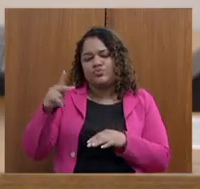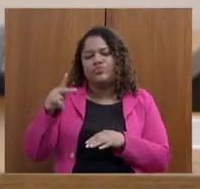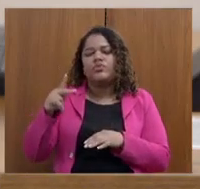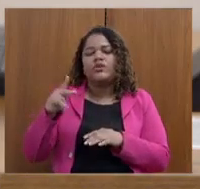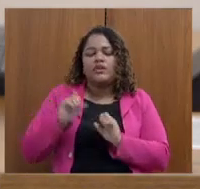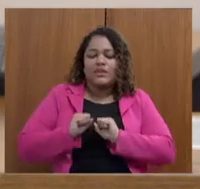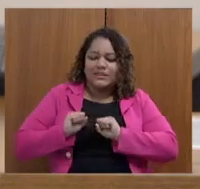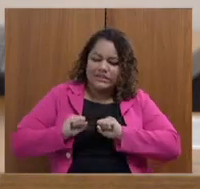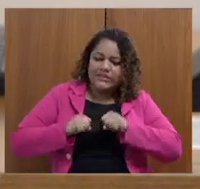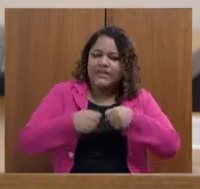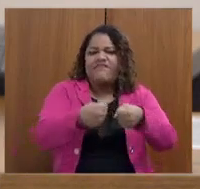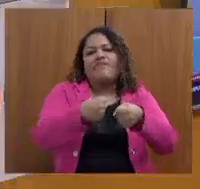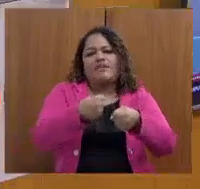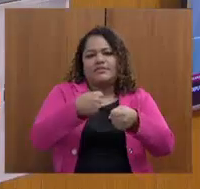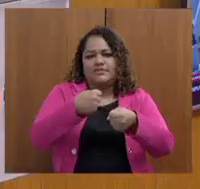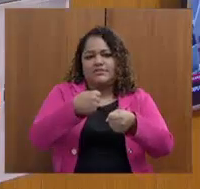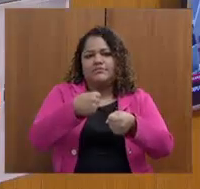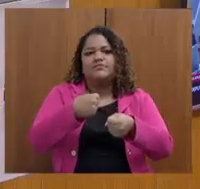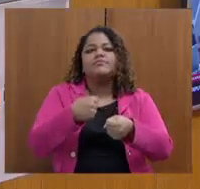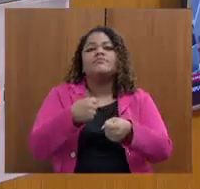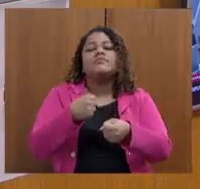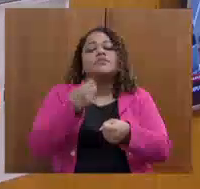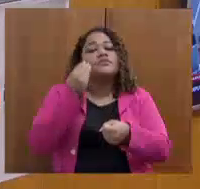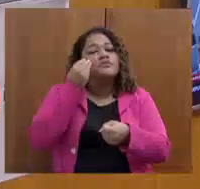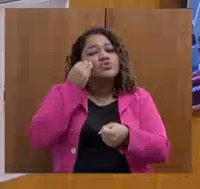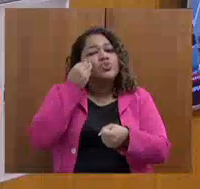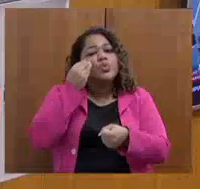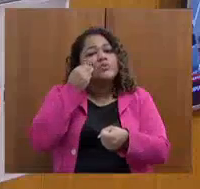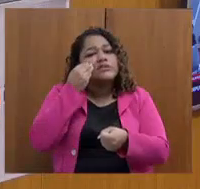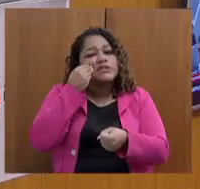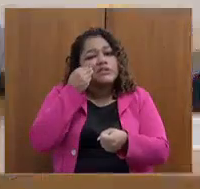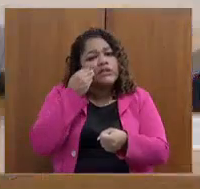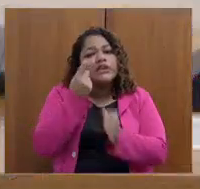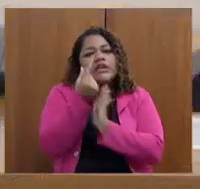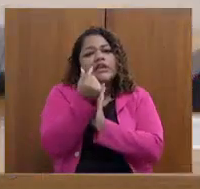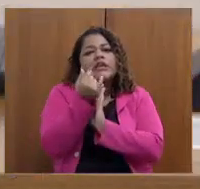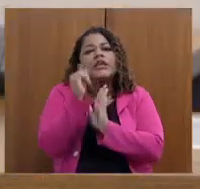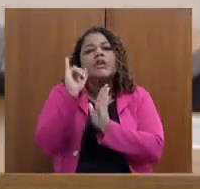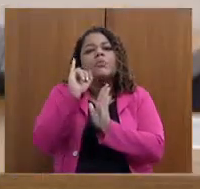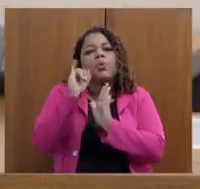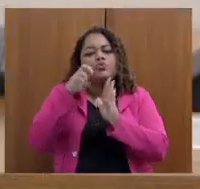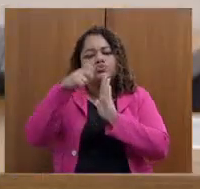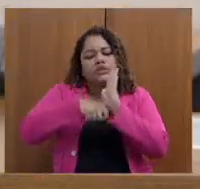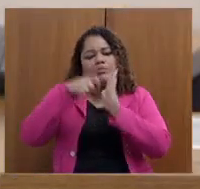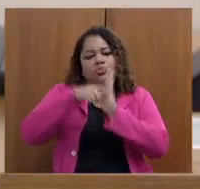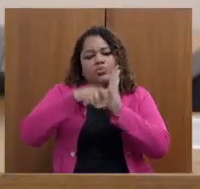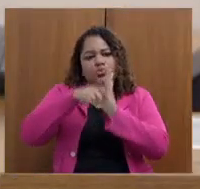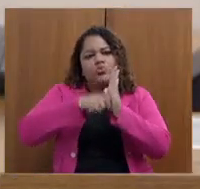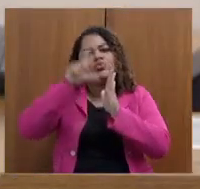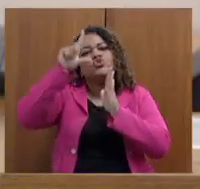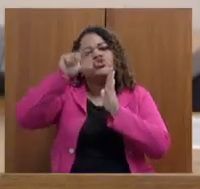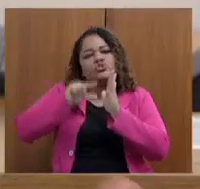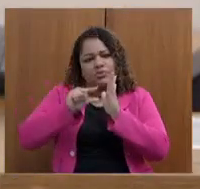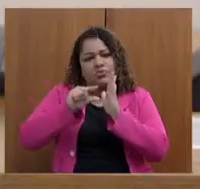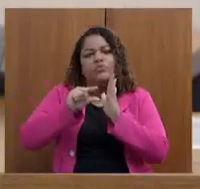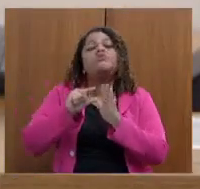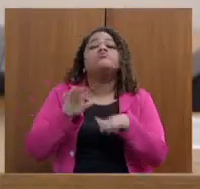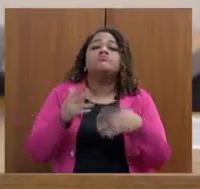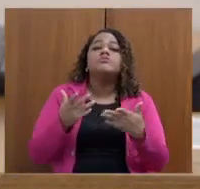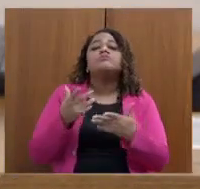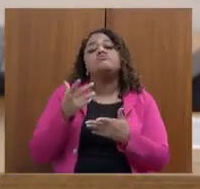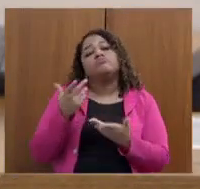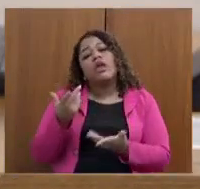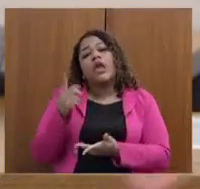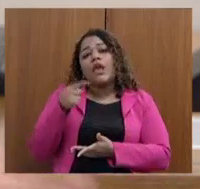para que a gente tenha condição de reduzir a carga tributária é melhor que isso venha através de investimentos quanto mais